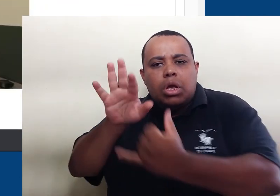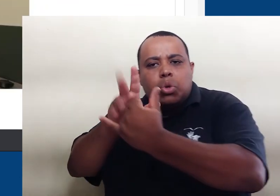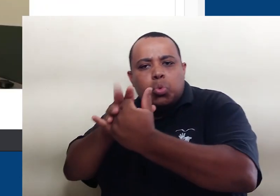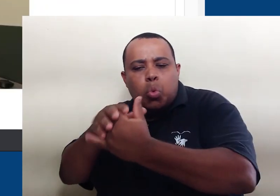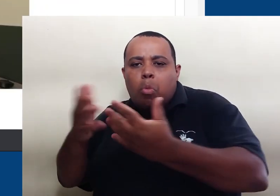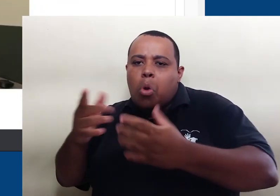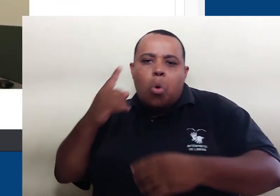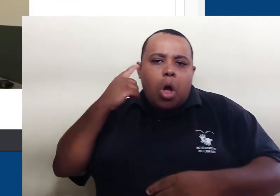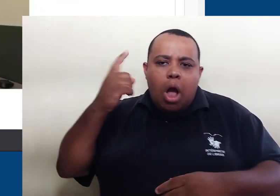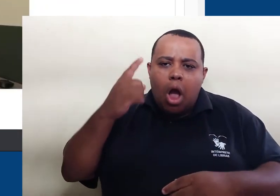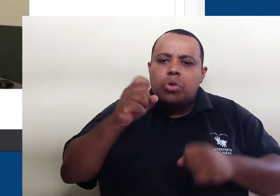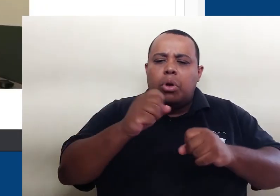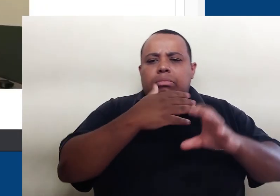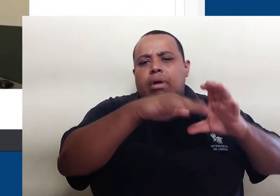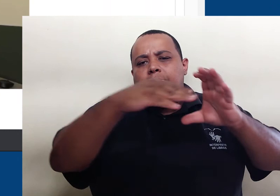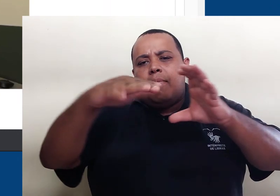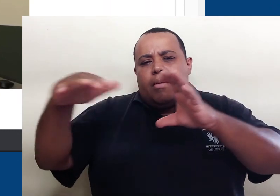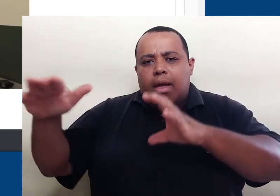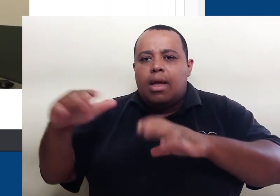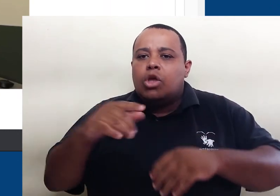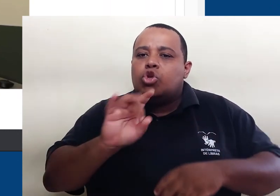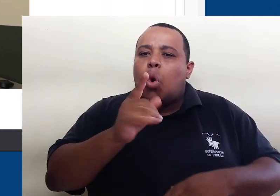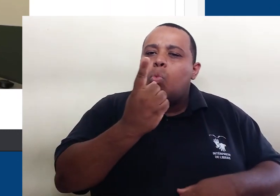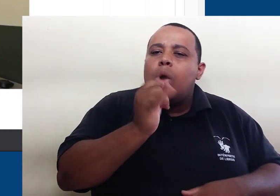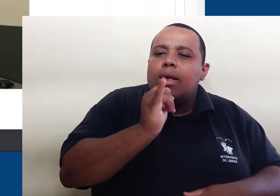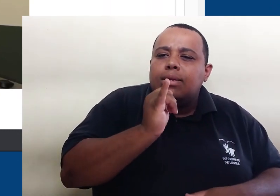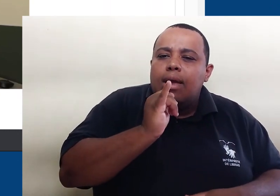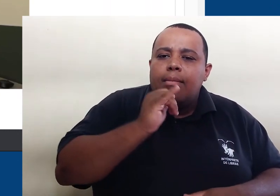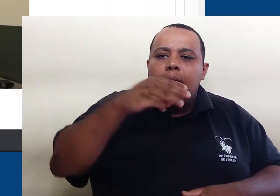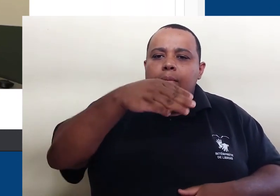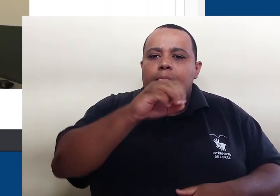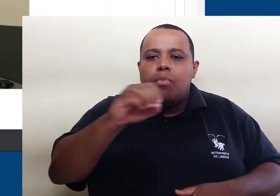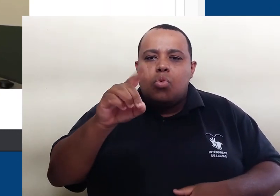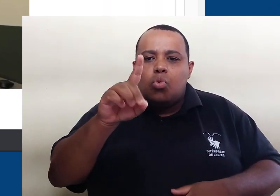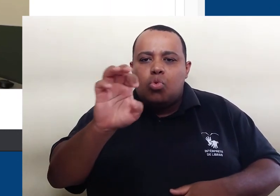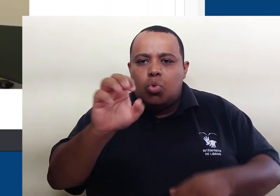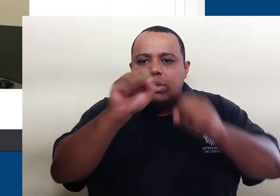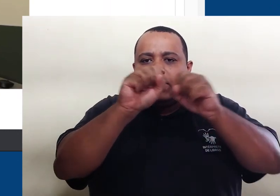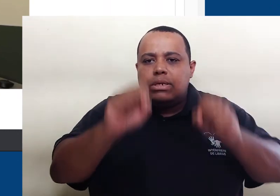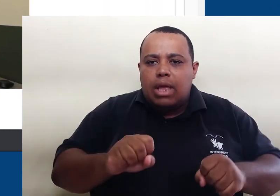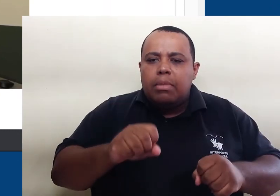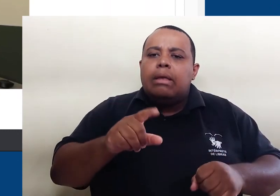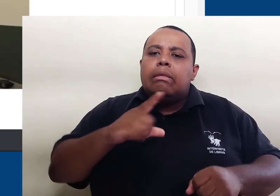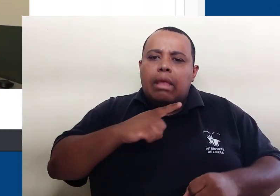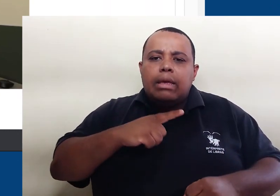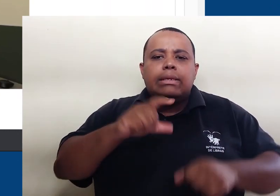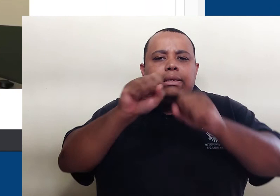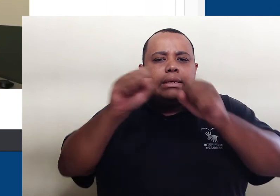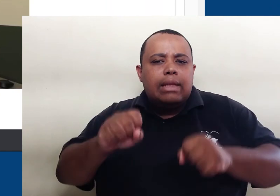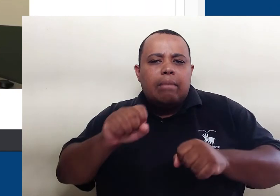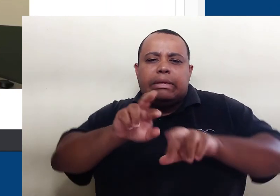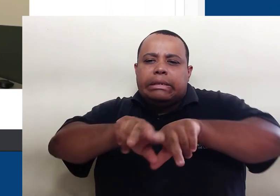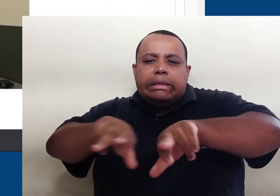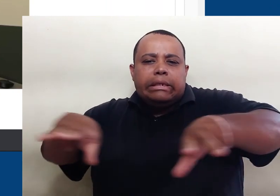esse link do YouTube ou esse arquivo de áudio para compartilhar de diversas outras formas. Essa questão aqui do Moodle foi só para exemplificar uma das formas que a gente